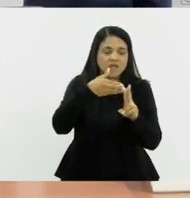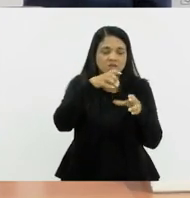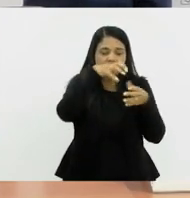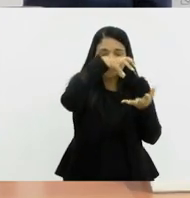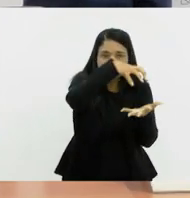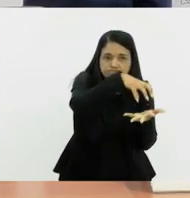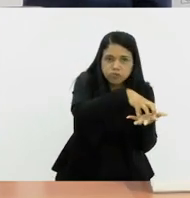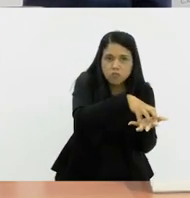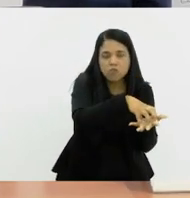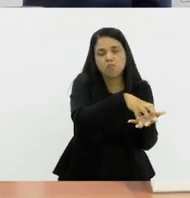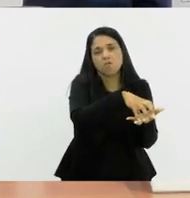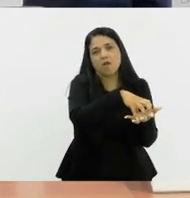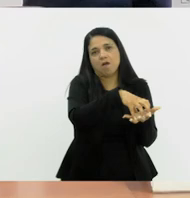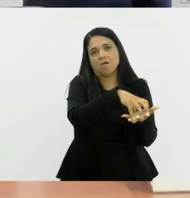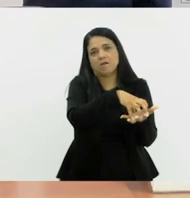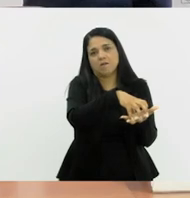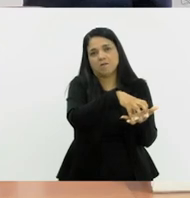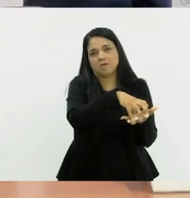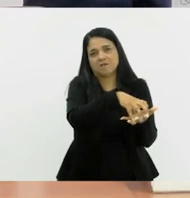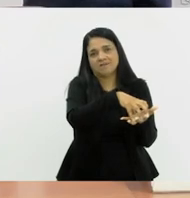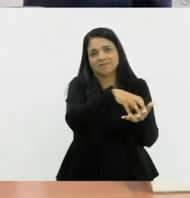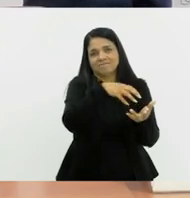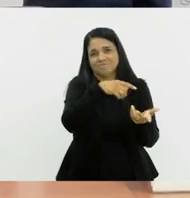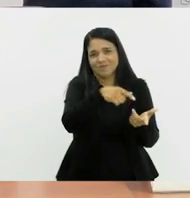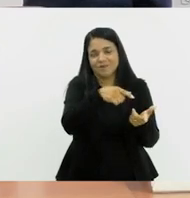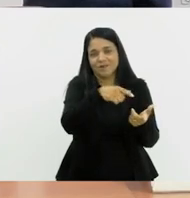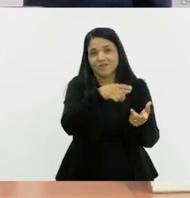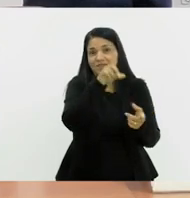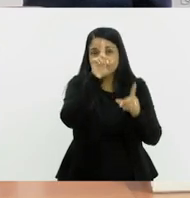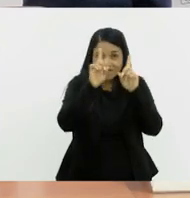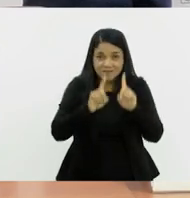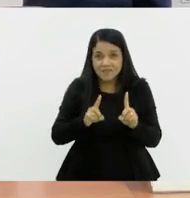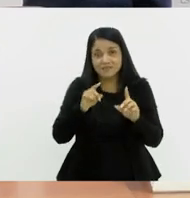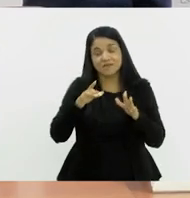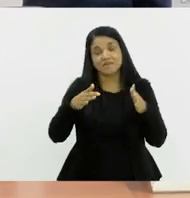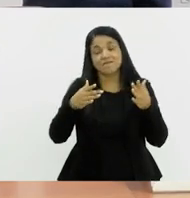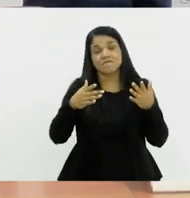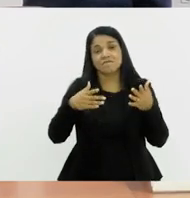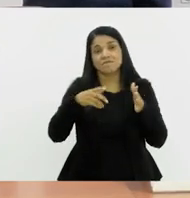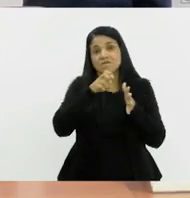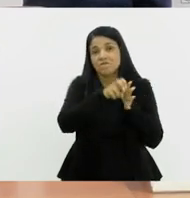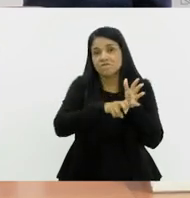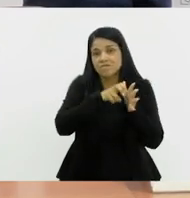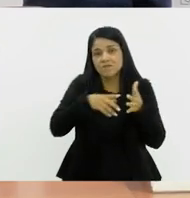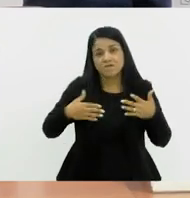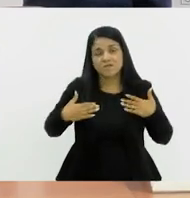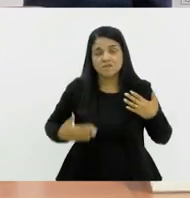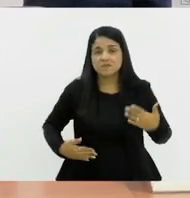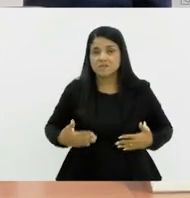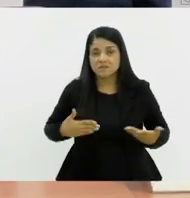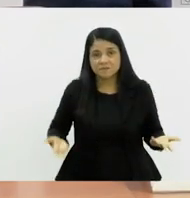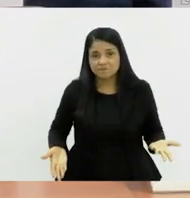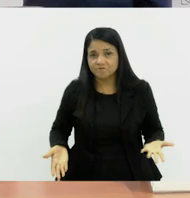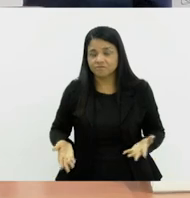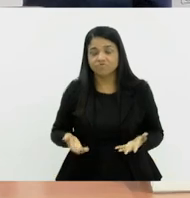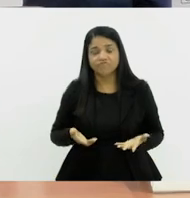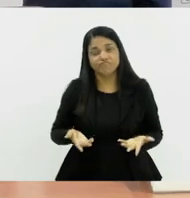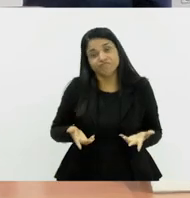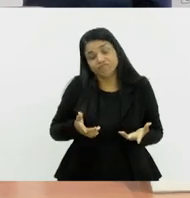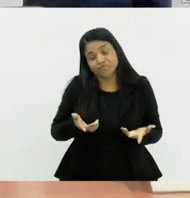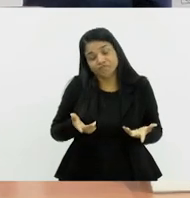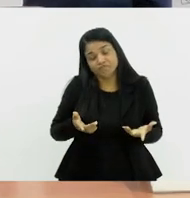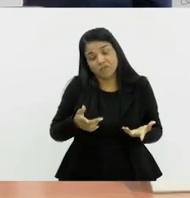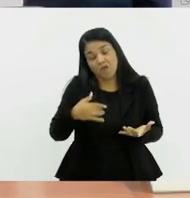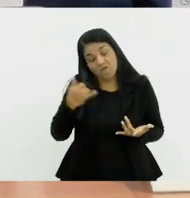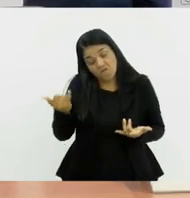essas pessoas com deficiência física. Né? Mas... não foi a opção.